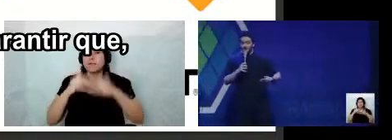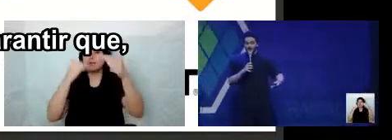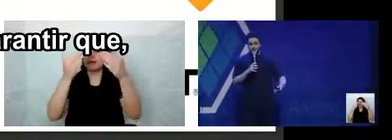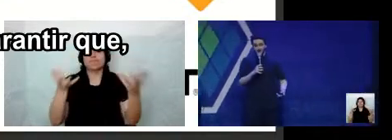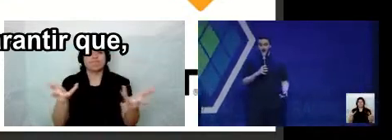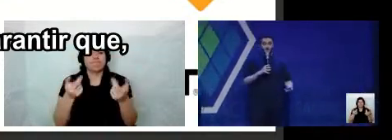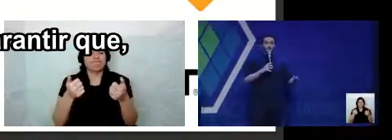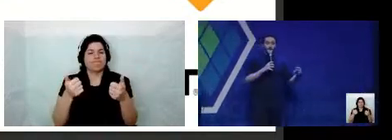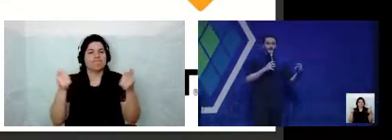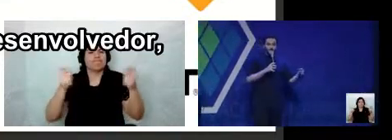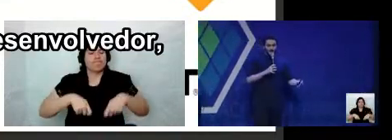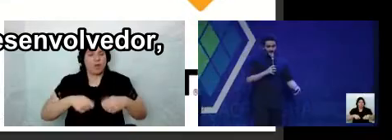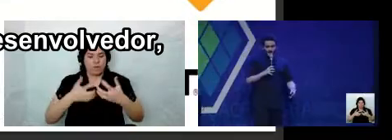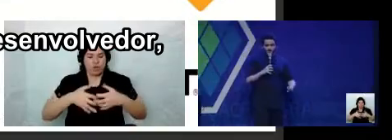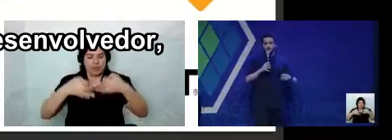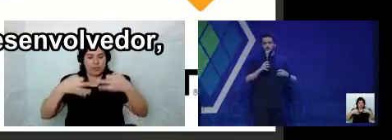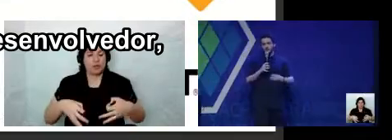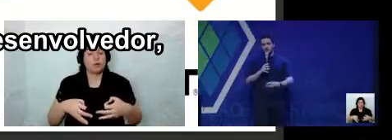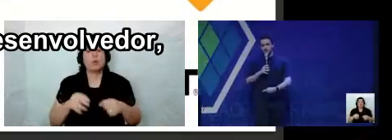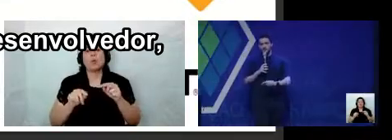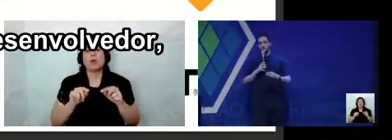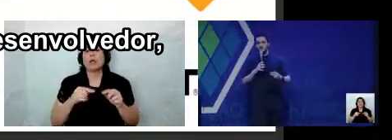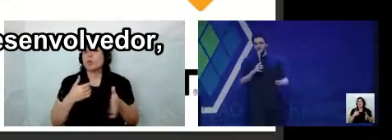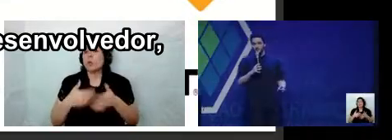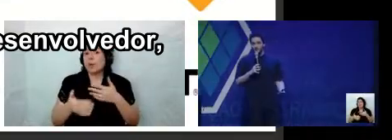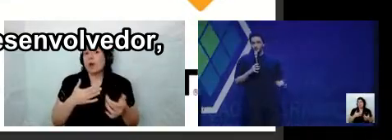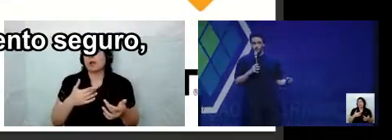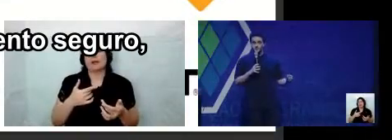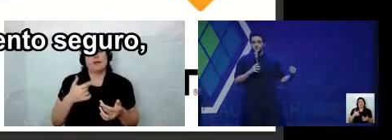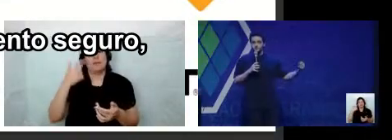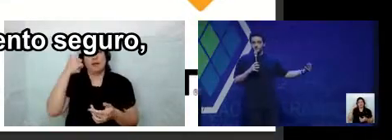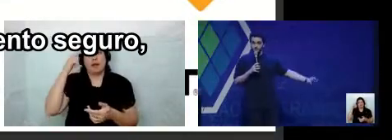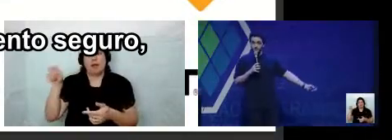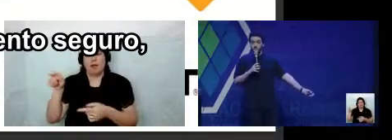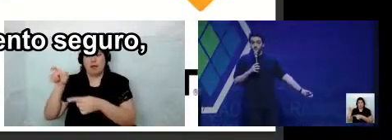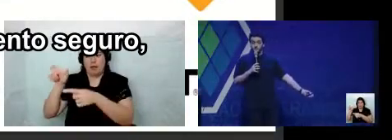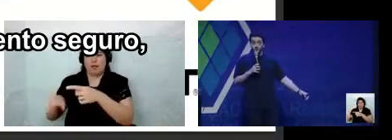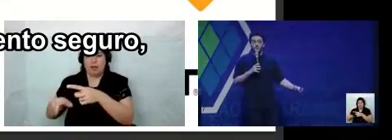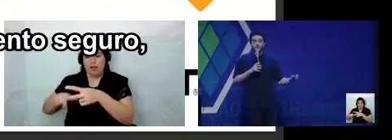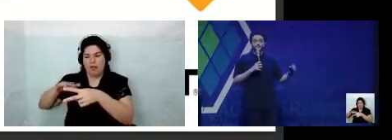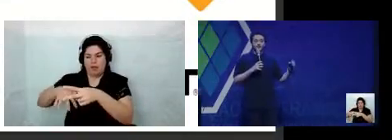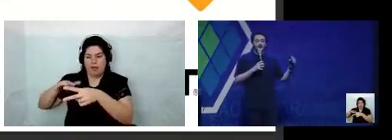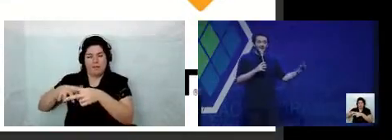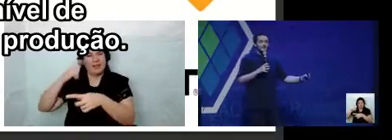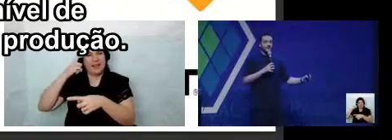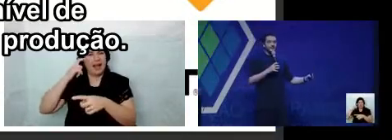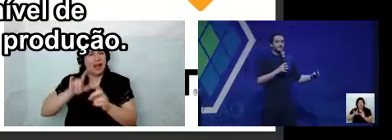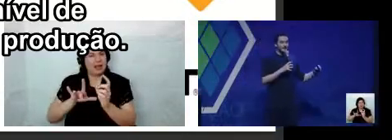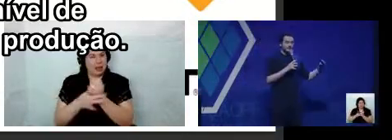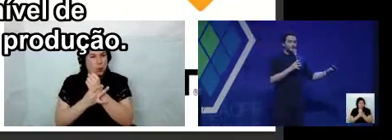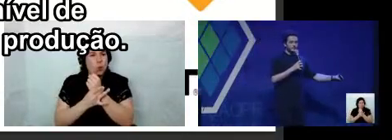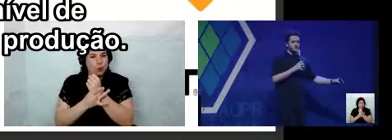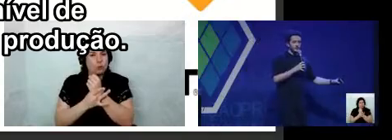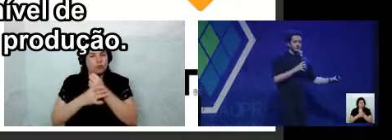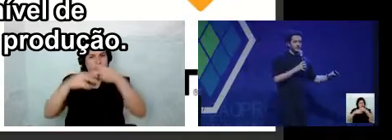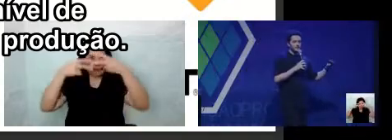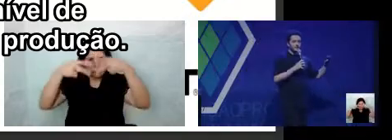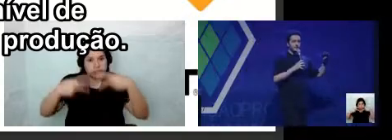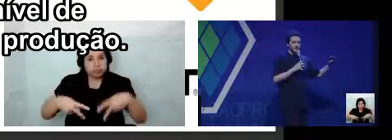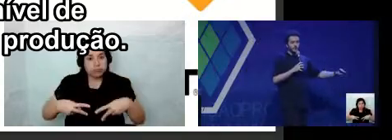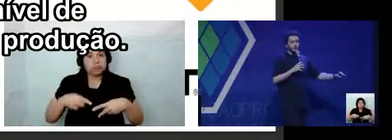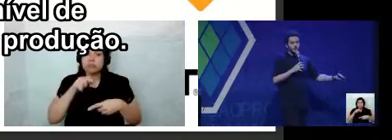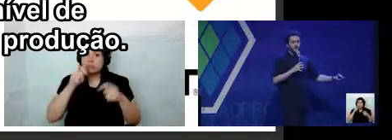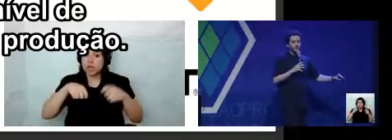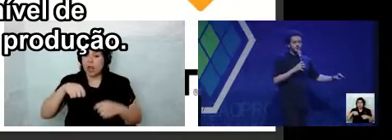eficientes, para garantir que, independente da consciência do desenvolvedor, quando o assunto é desenvolvimento seguro, aquela aplicação vai ter um nível de